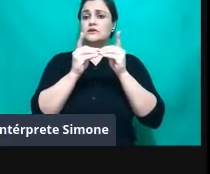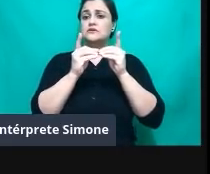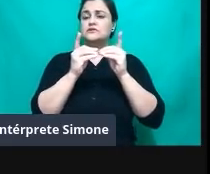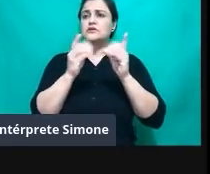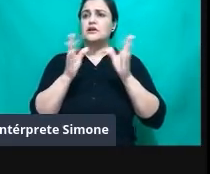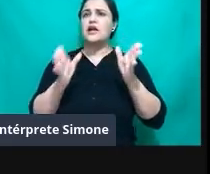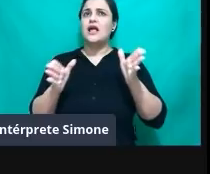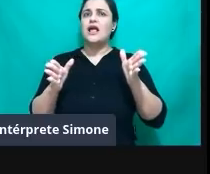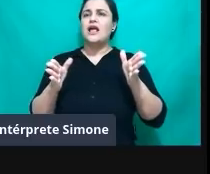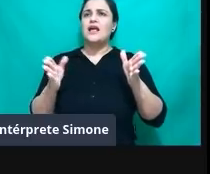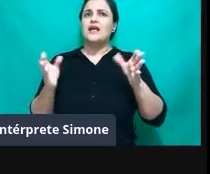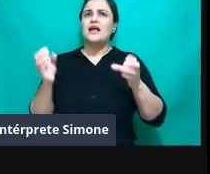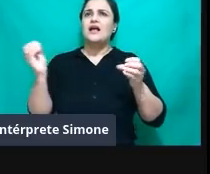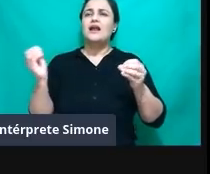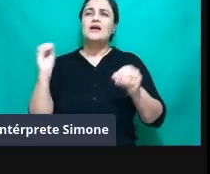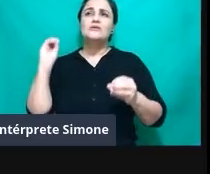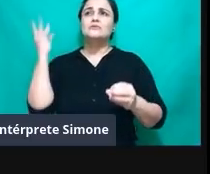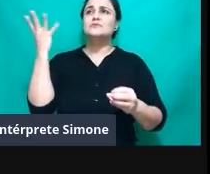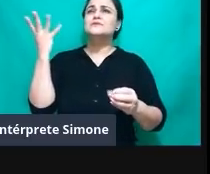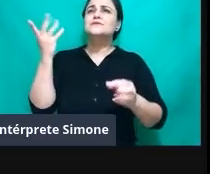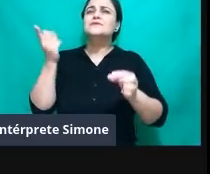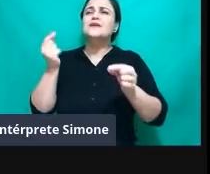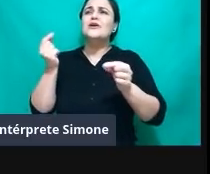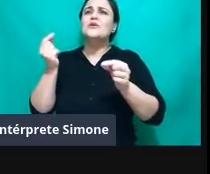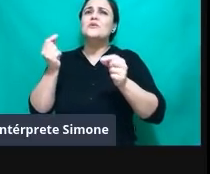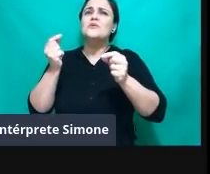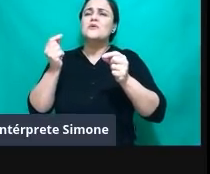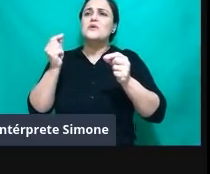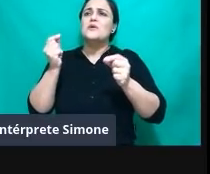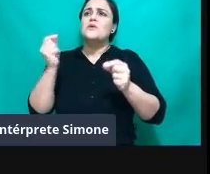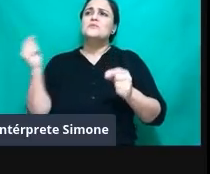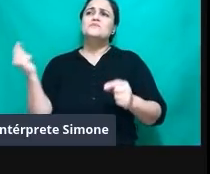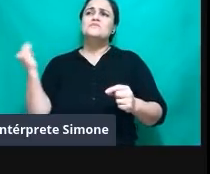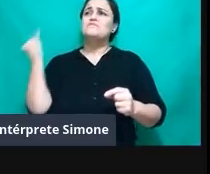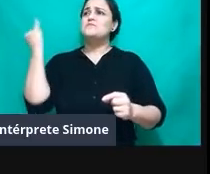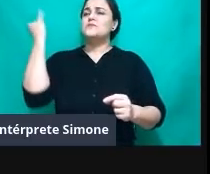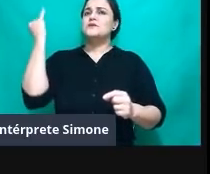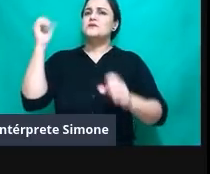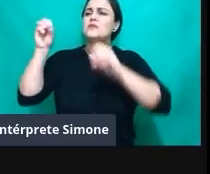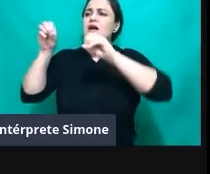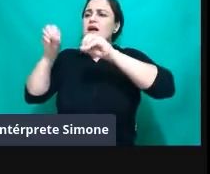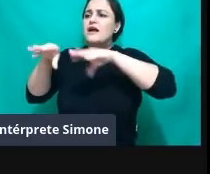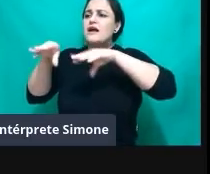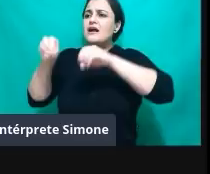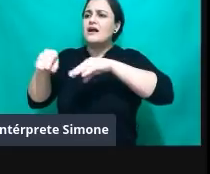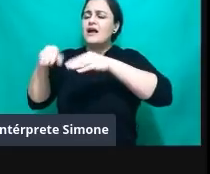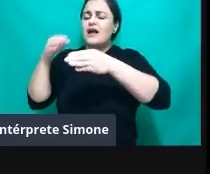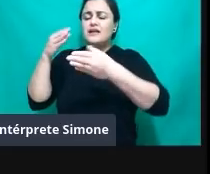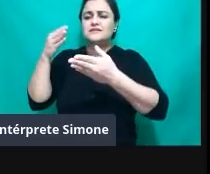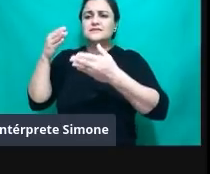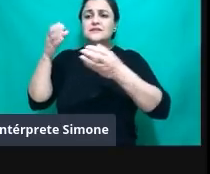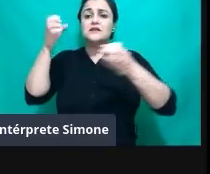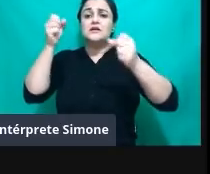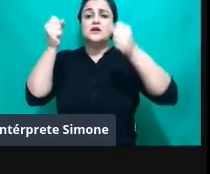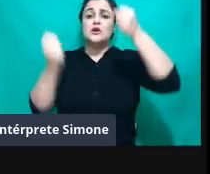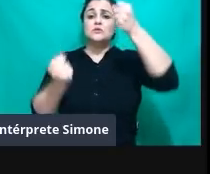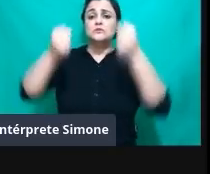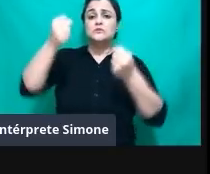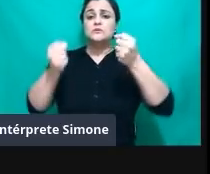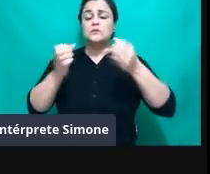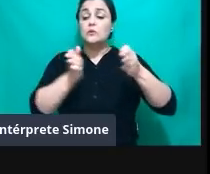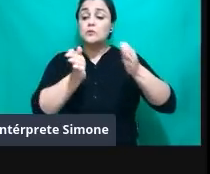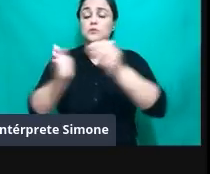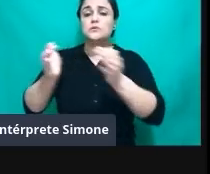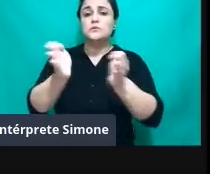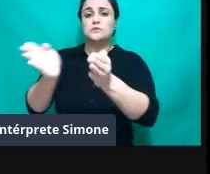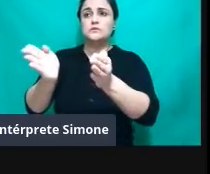referendando a educação para o trânsito, né? Ela tinha as áreas de conhecimento e ainda tinha a educação